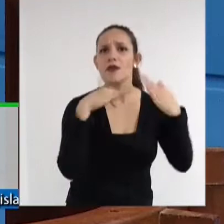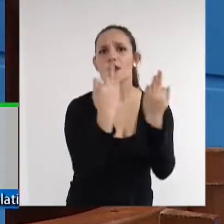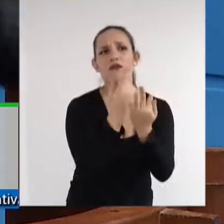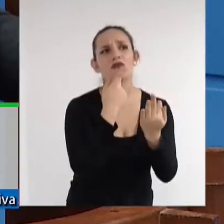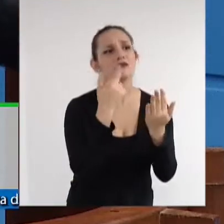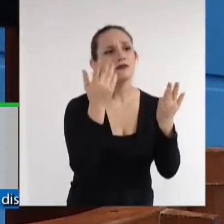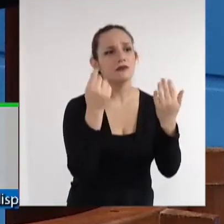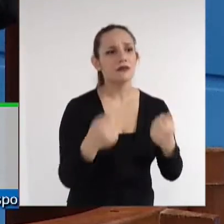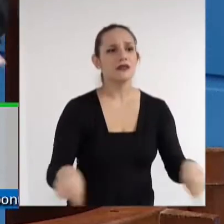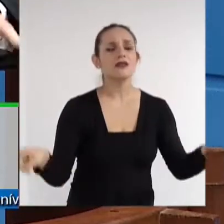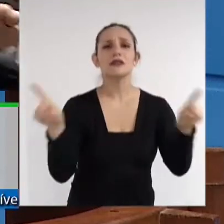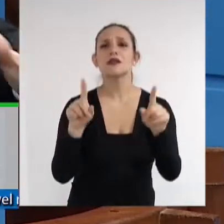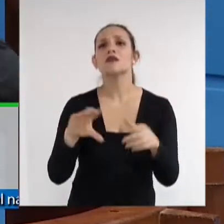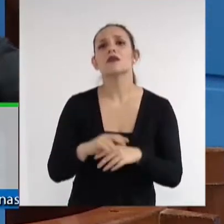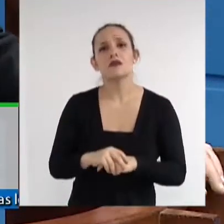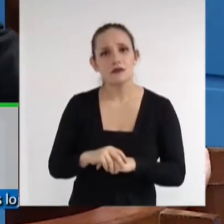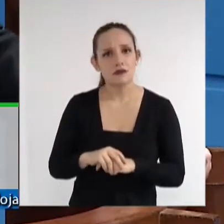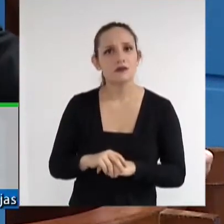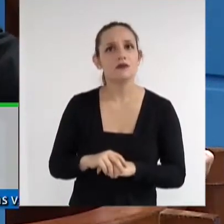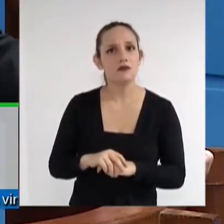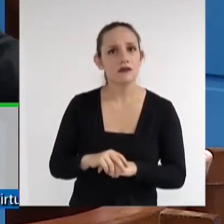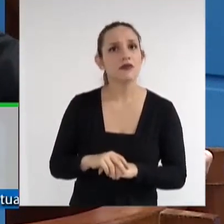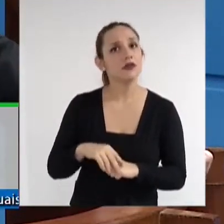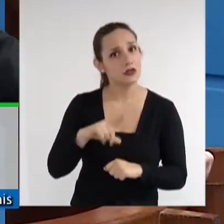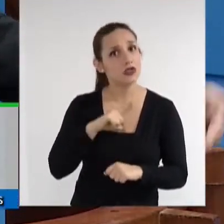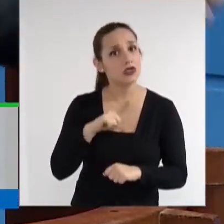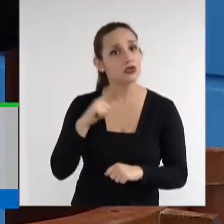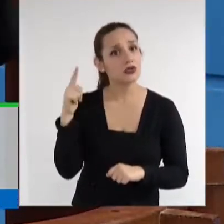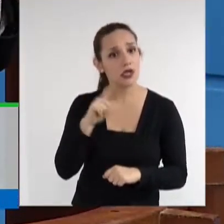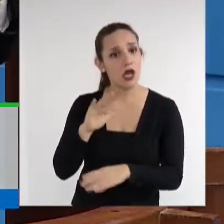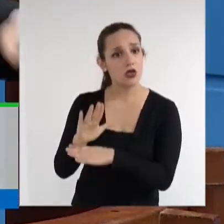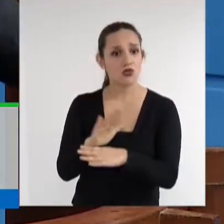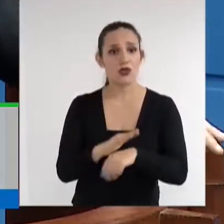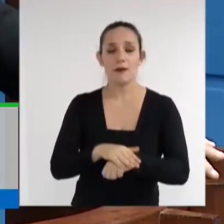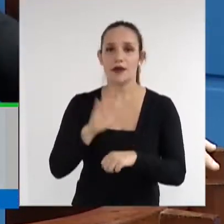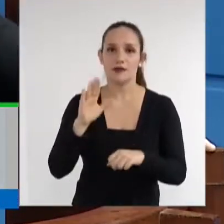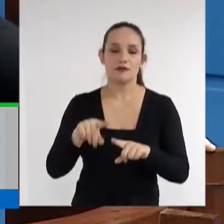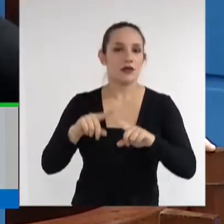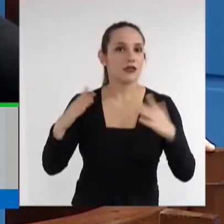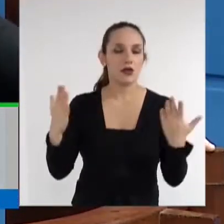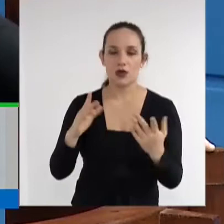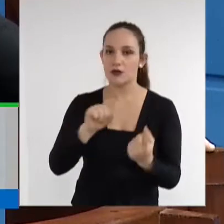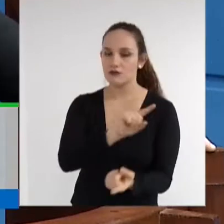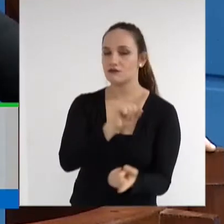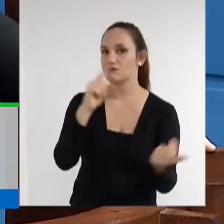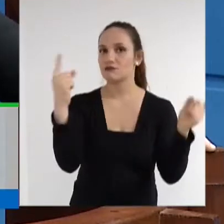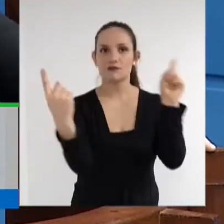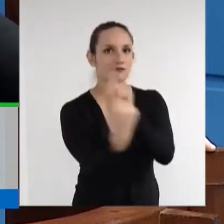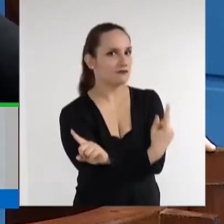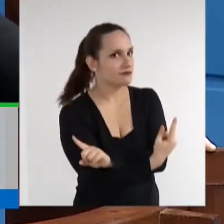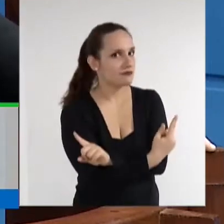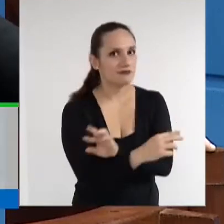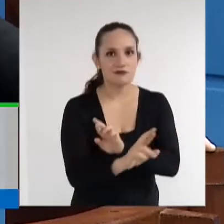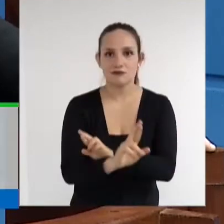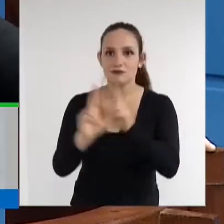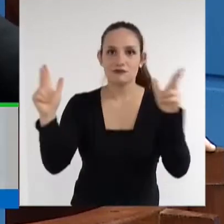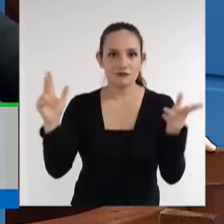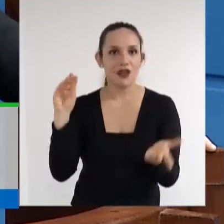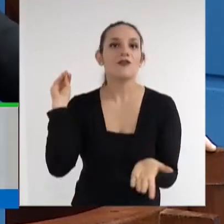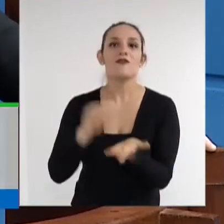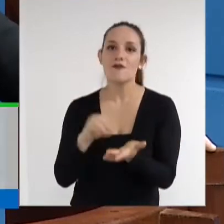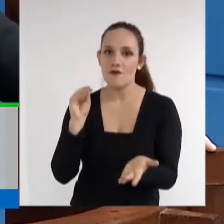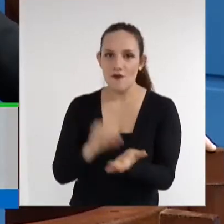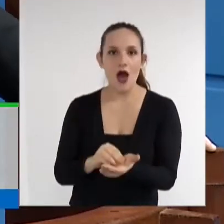tinha mais cesta básica do que gente pedindo. Agora, ele me falou que voltou